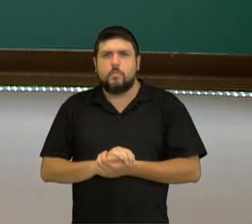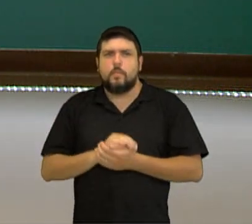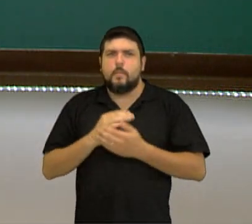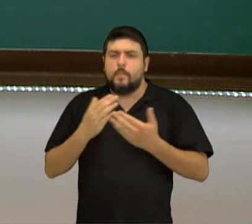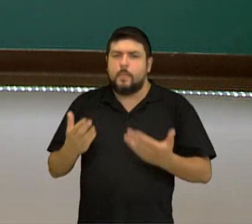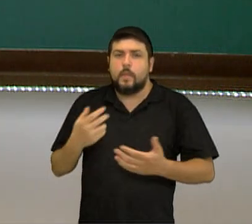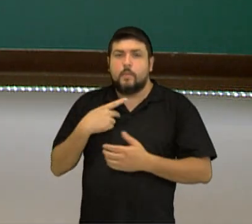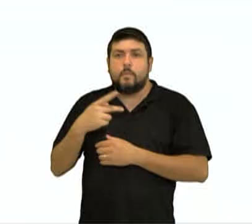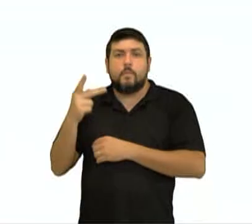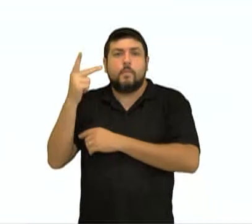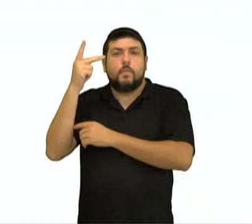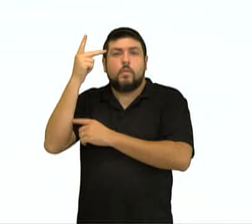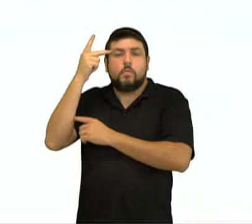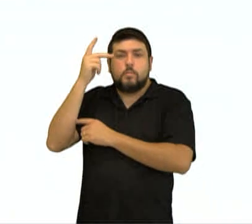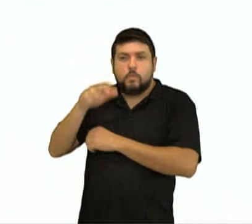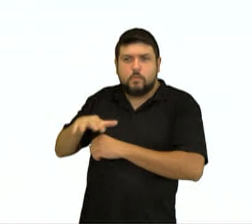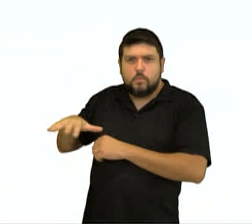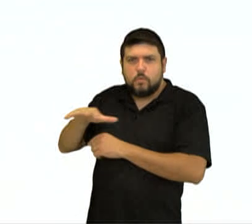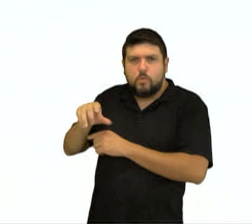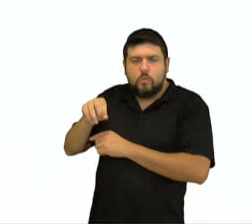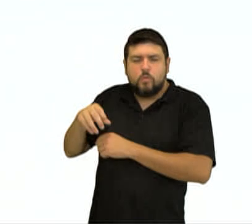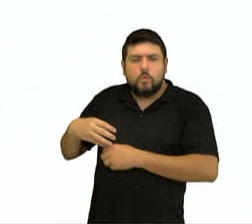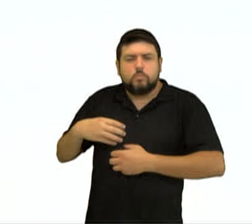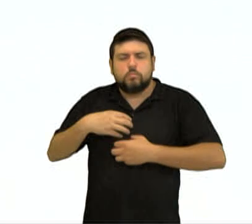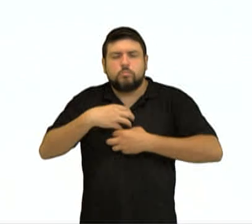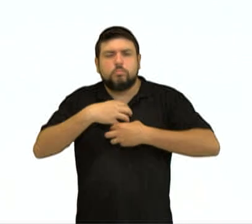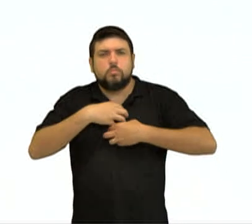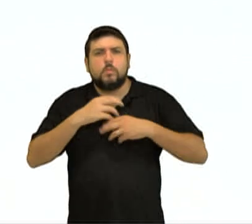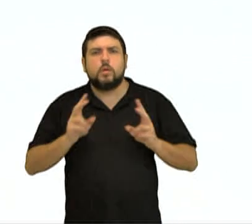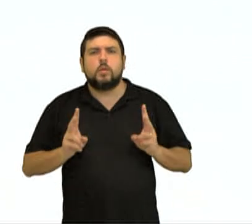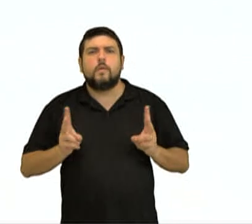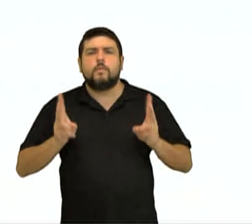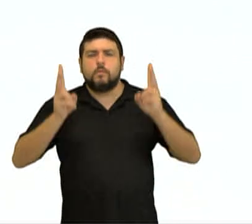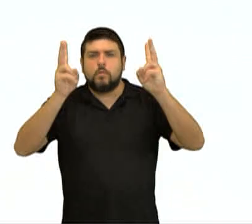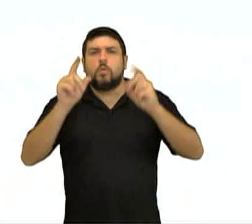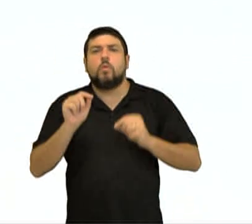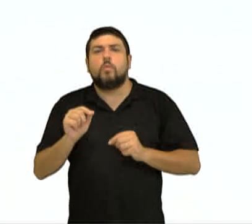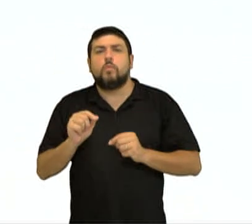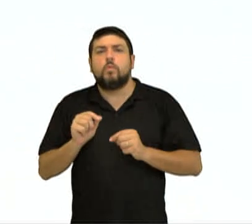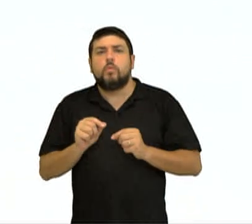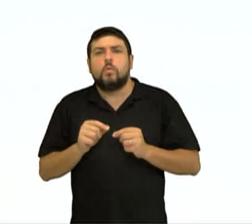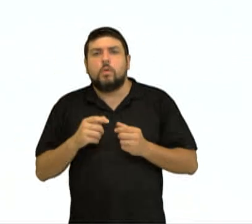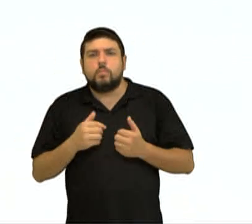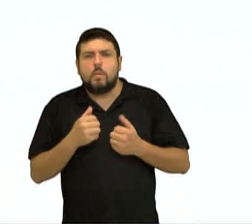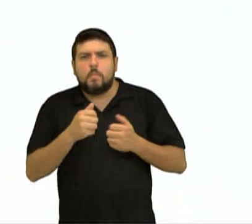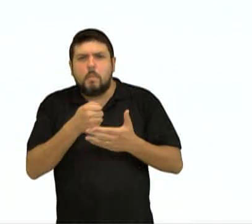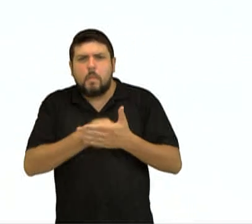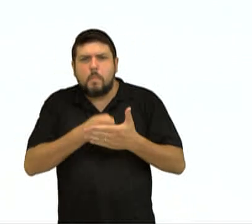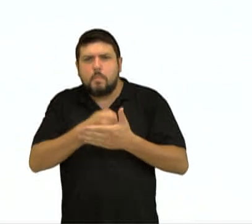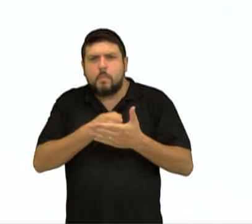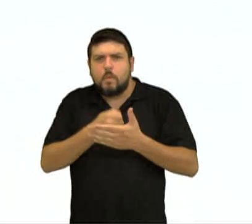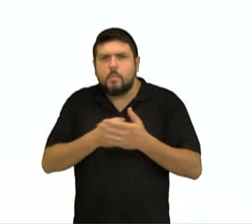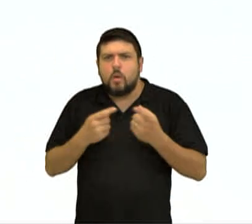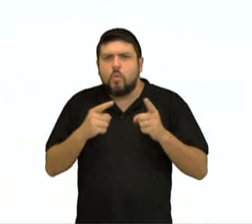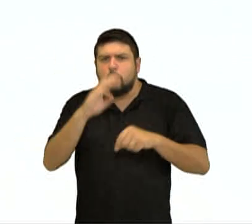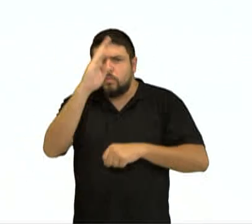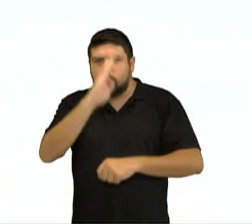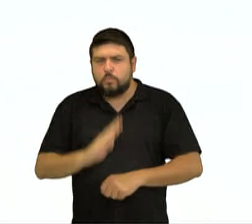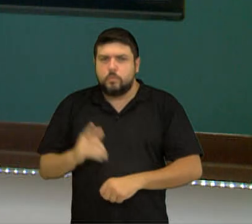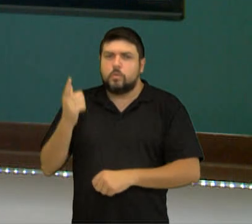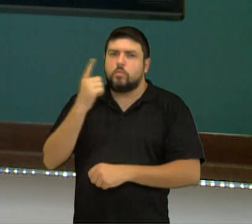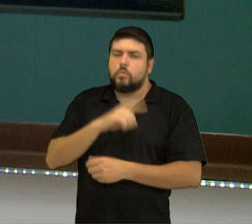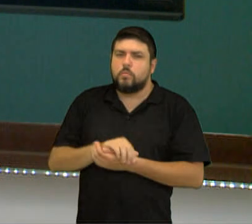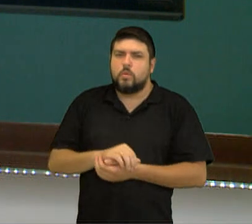então, passaram a se sentir vitoriosos, mostrar que a luta contra o Brasil deu resultado. O 9 de julho, um